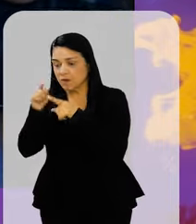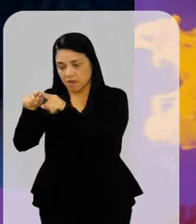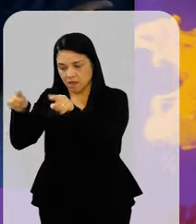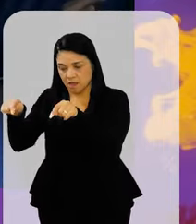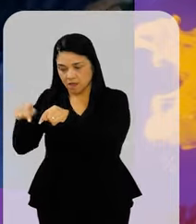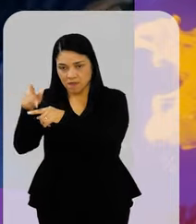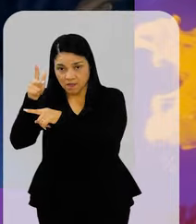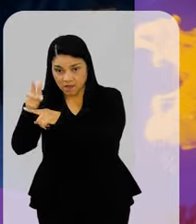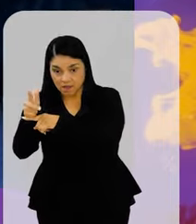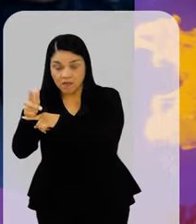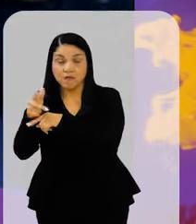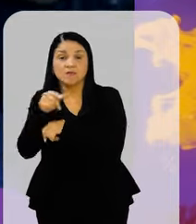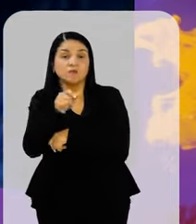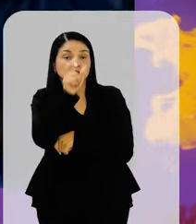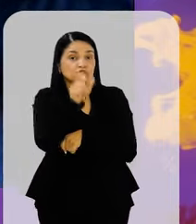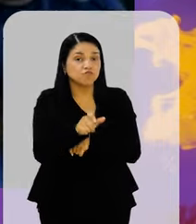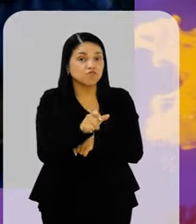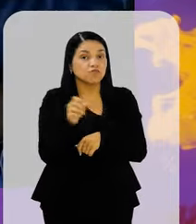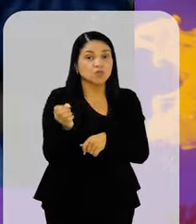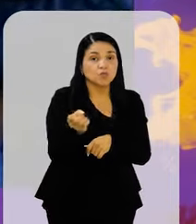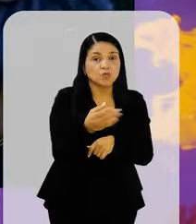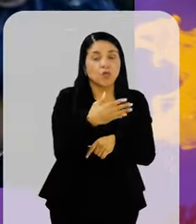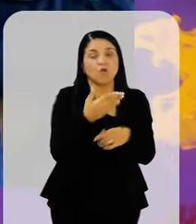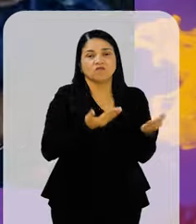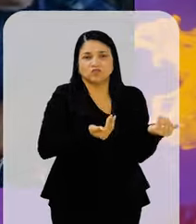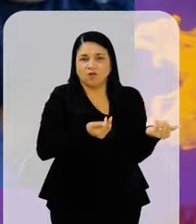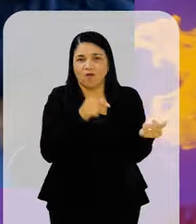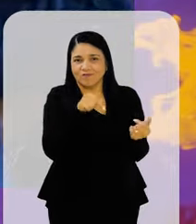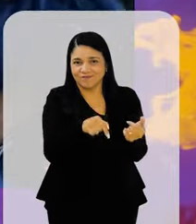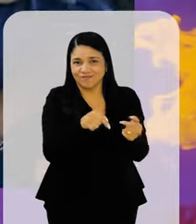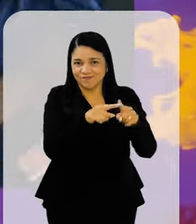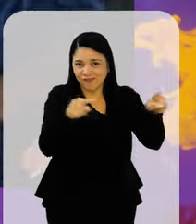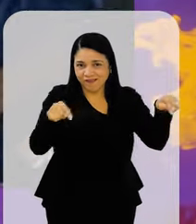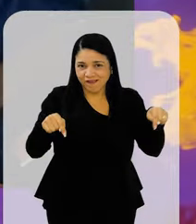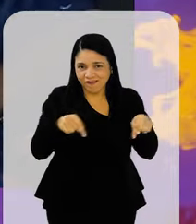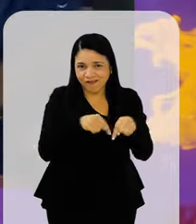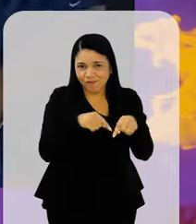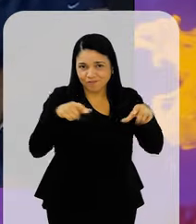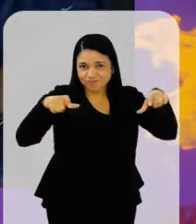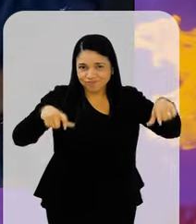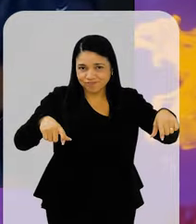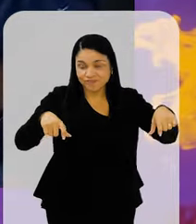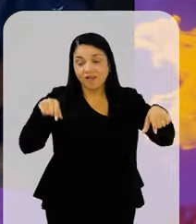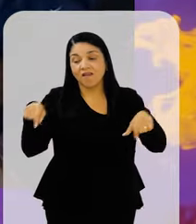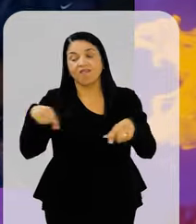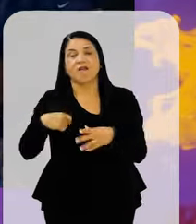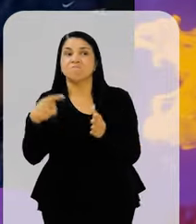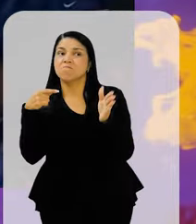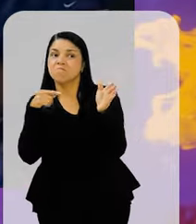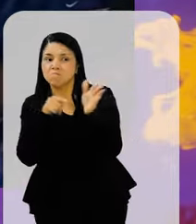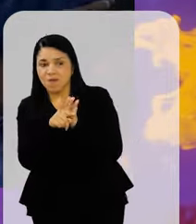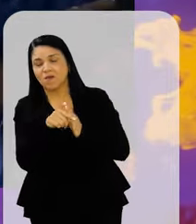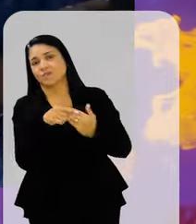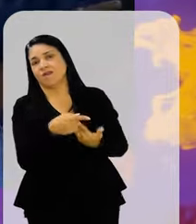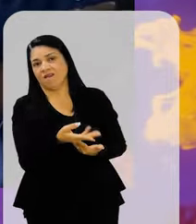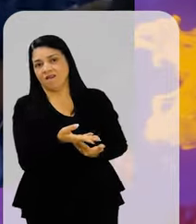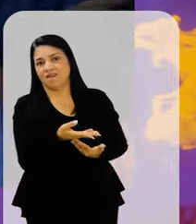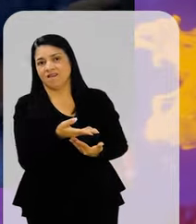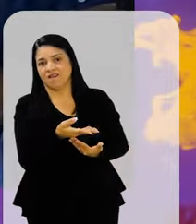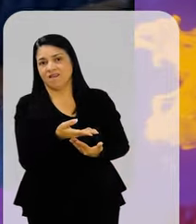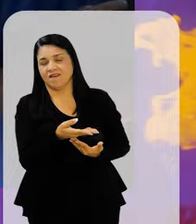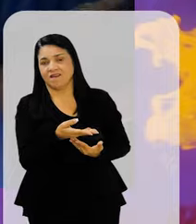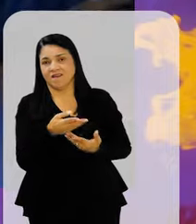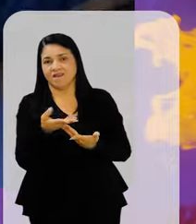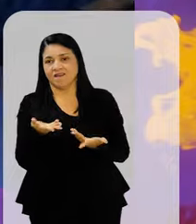VAR e bota um árbitro novo no campo, ele com certeza vai ser sugestionado pelo árbitro que está dentro da cabine. Então a